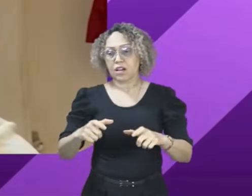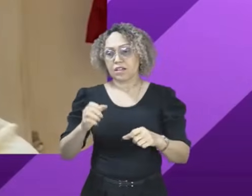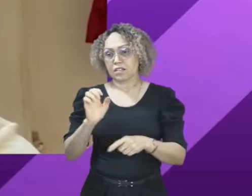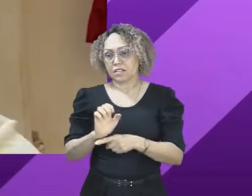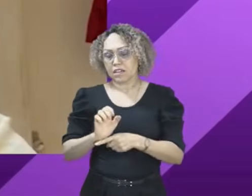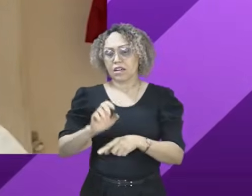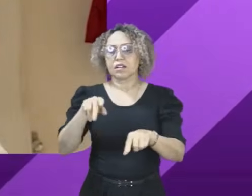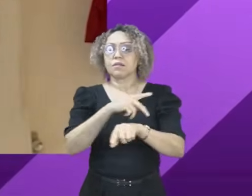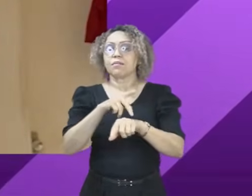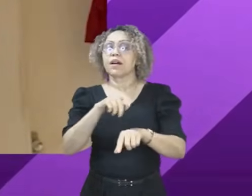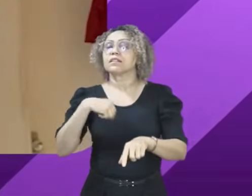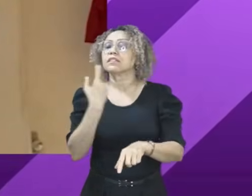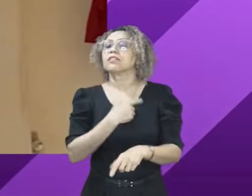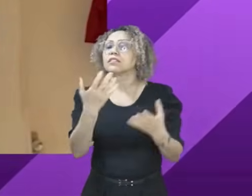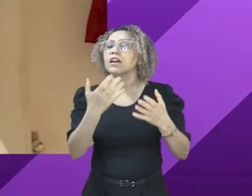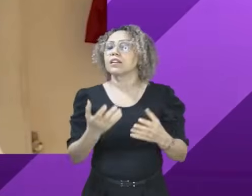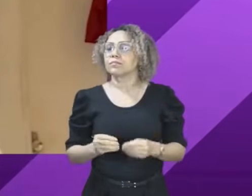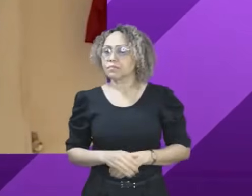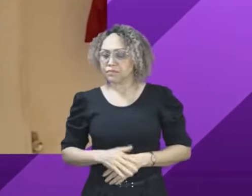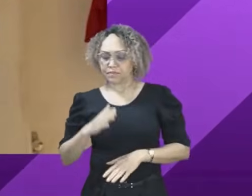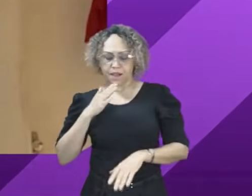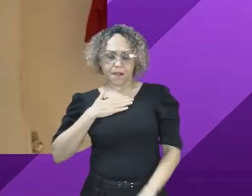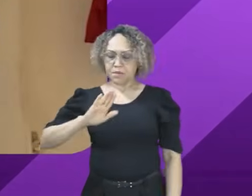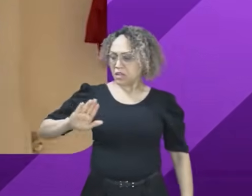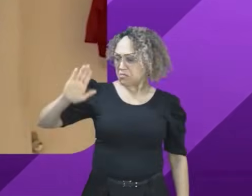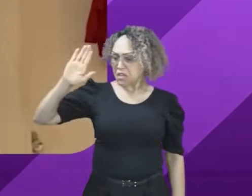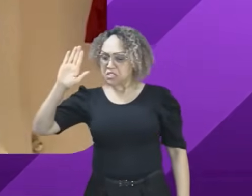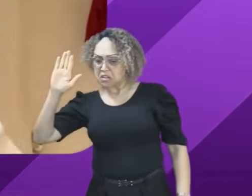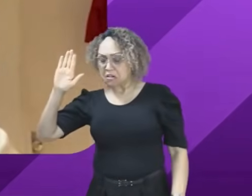Porque a minha candidatura incomoda